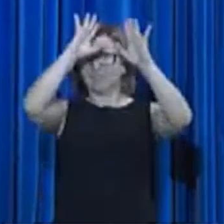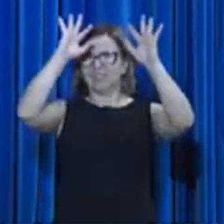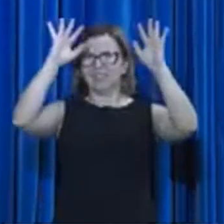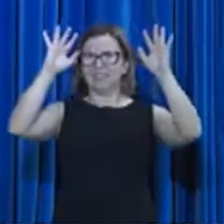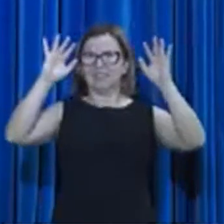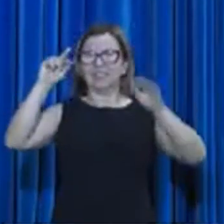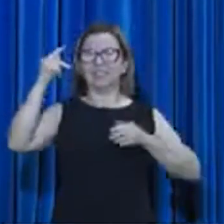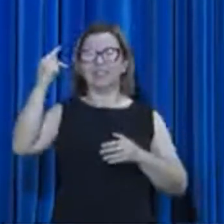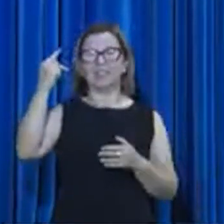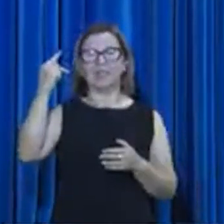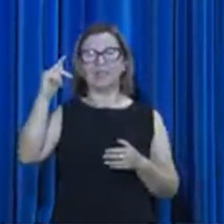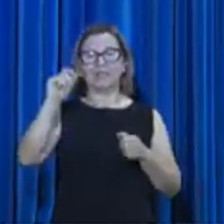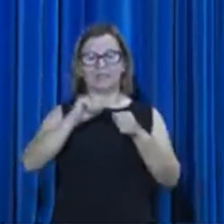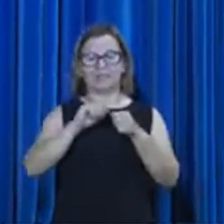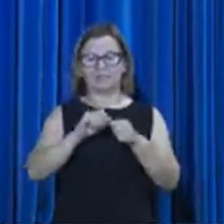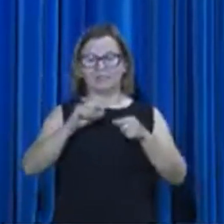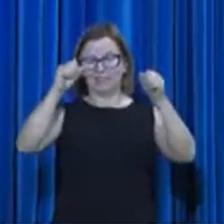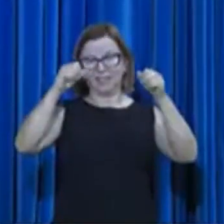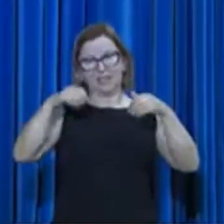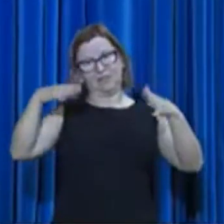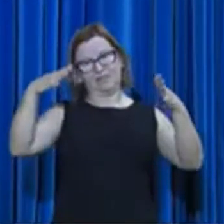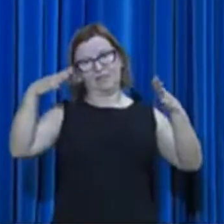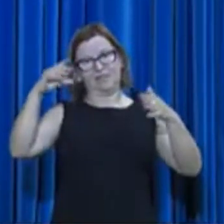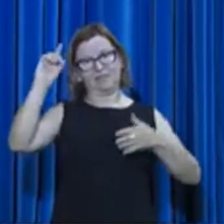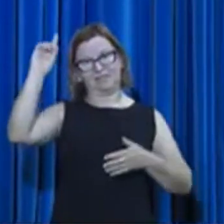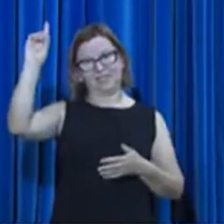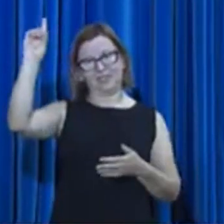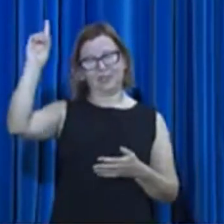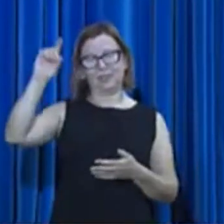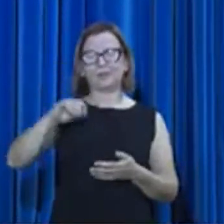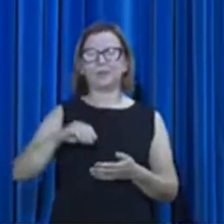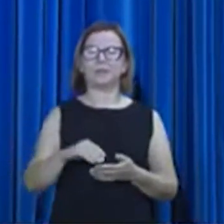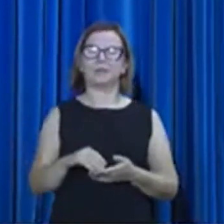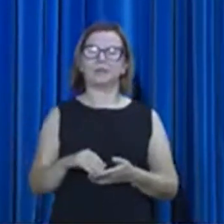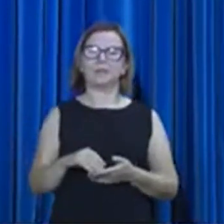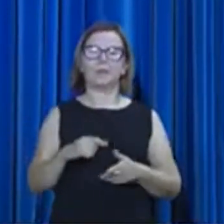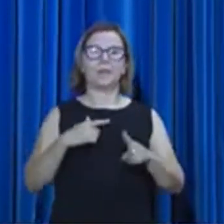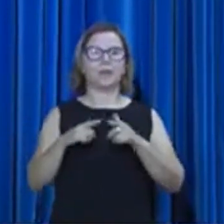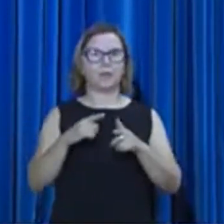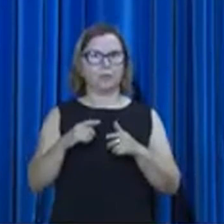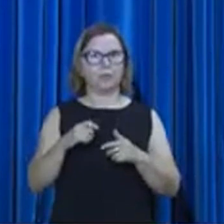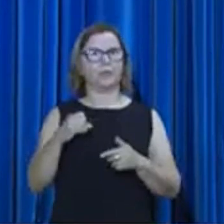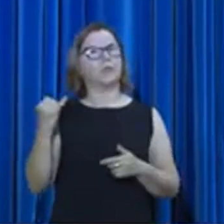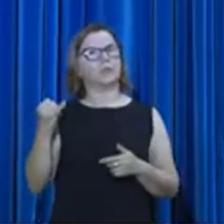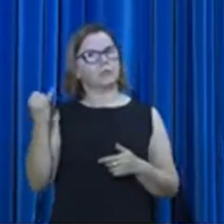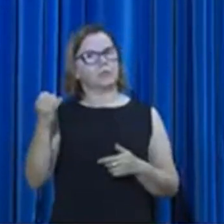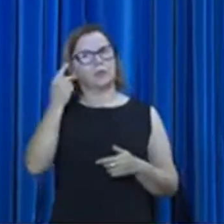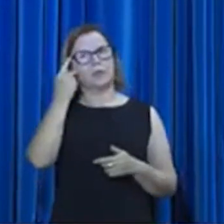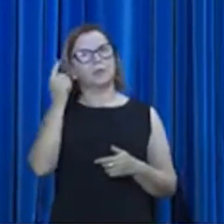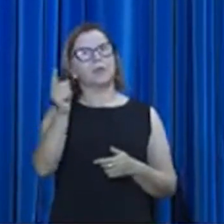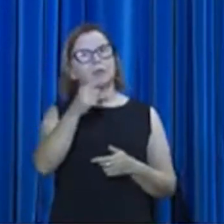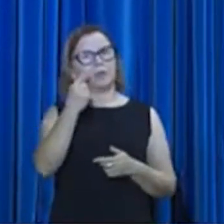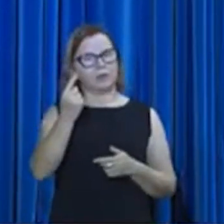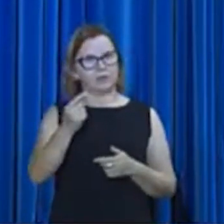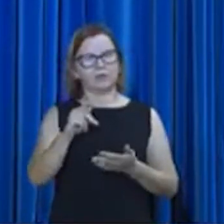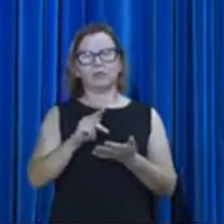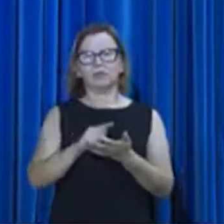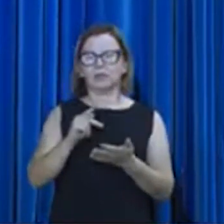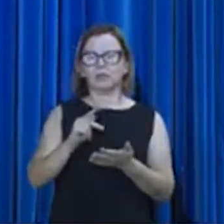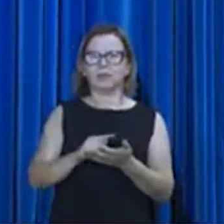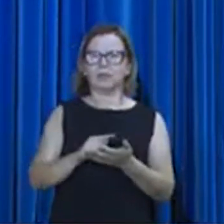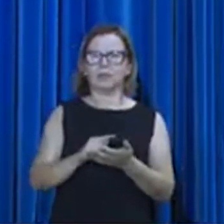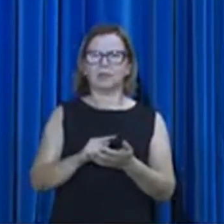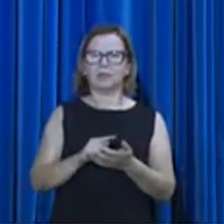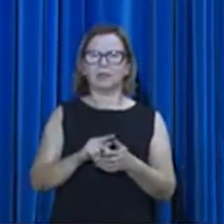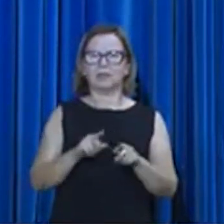nessa ansiedade do homem, o trabalho, que é uma parte importante das nossas vidas, ela se torna